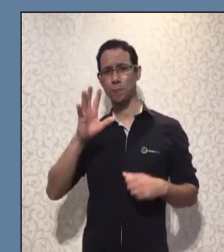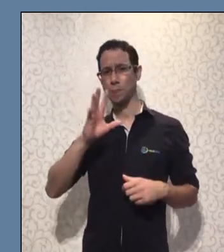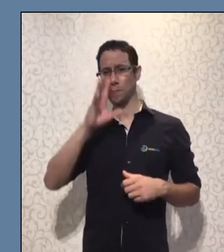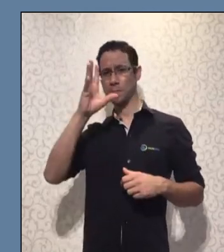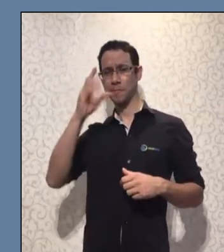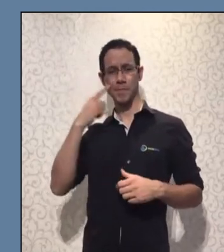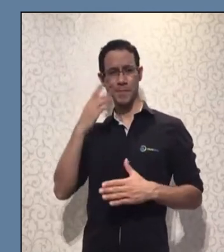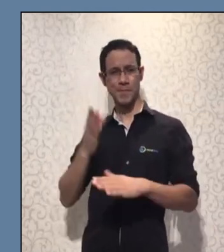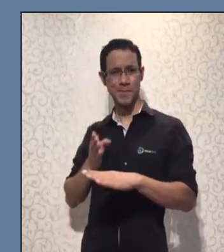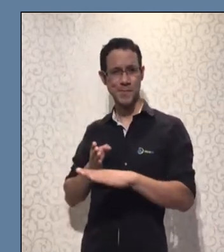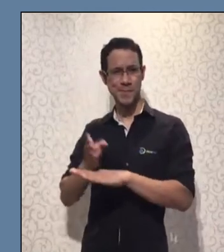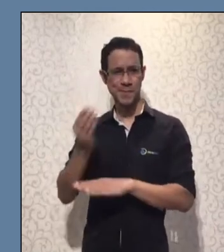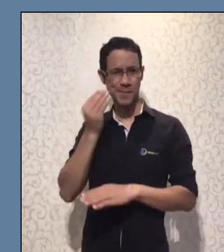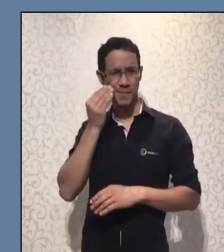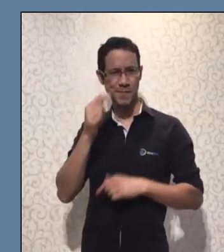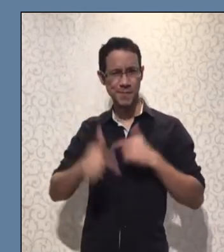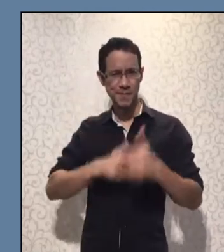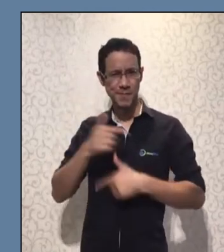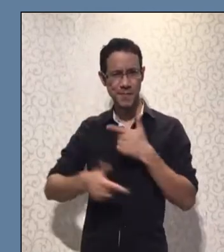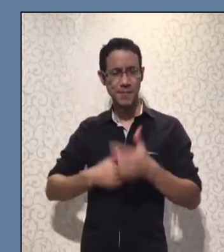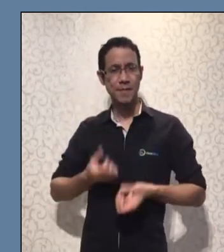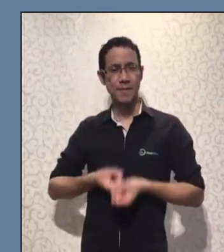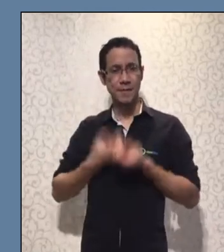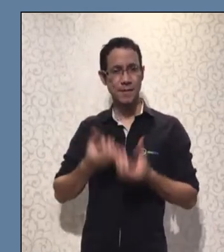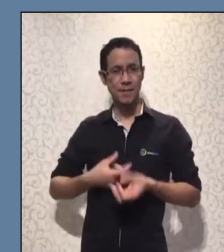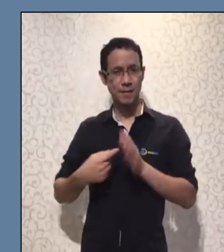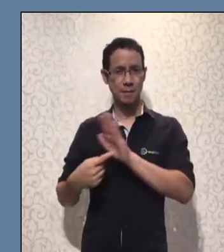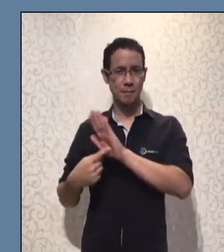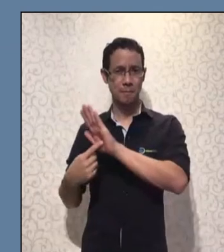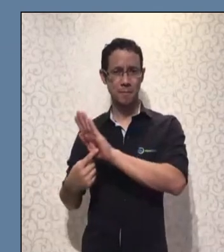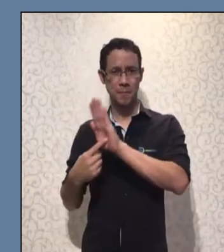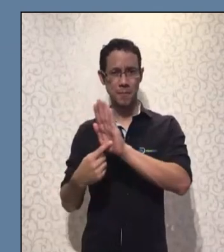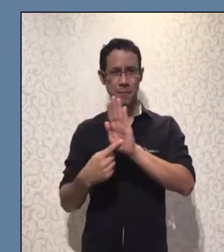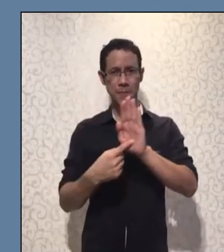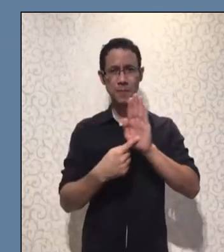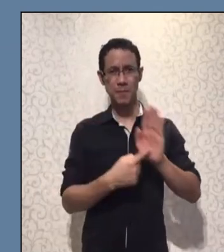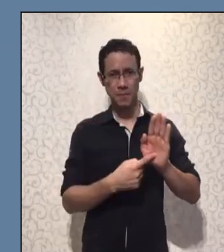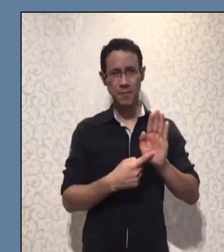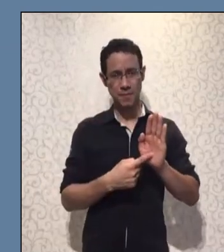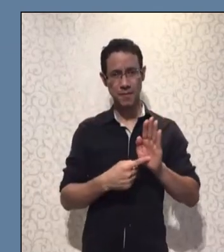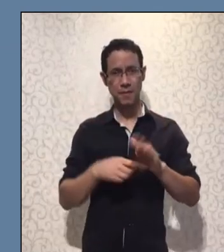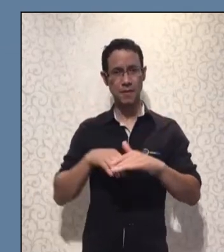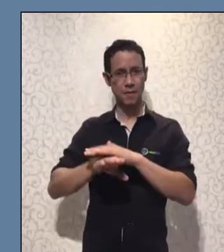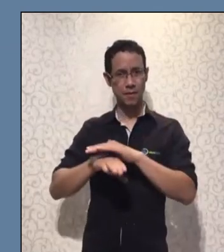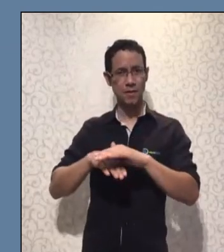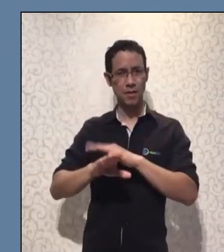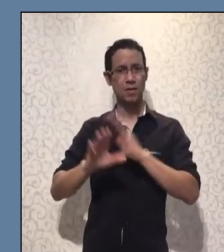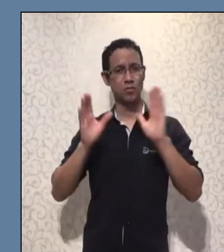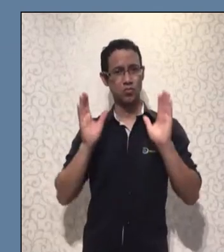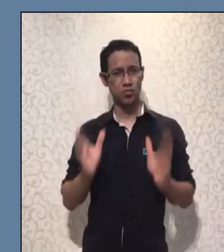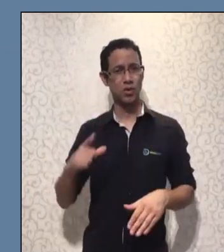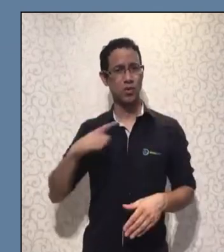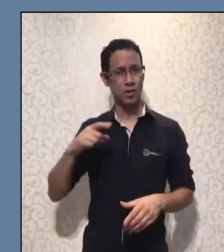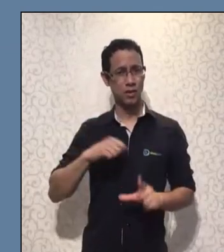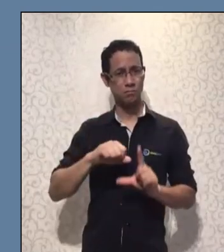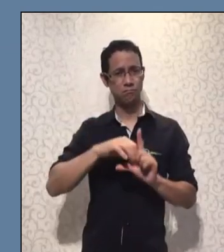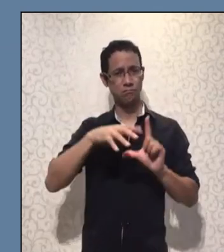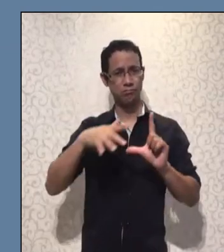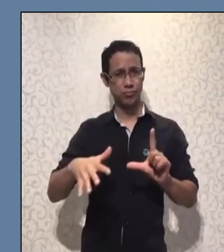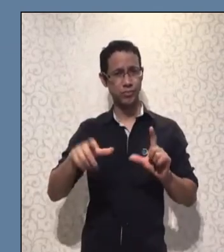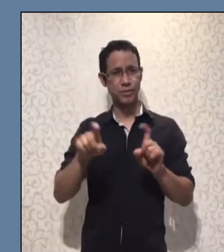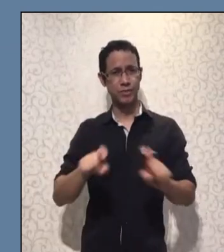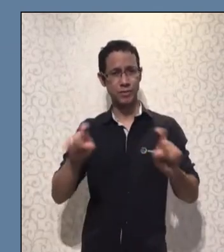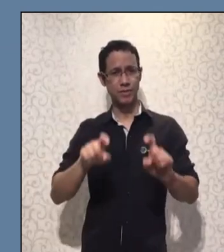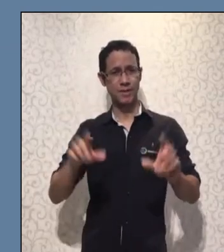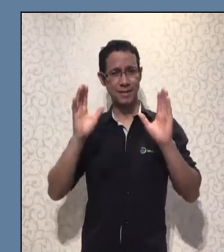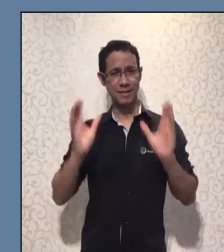disponibilizar os nossos dados, os nossos metadados e os acervos que já estavam digitalizados, ou seja, isso só foi possível porque nós tínhamos